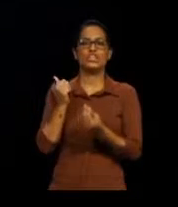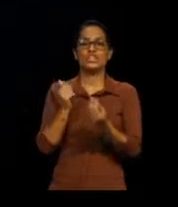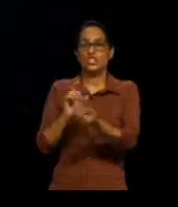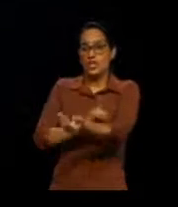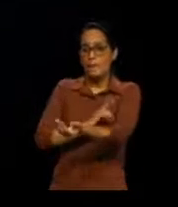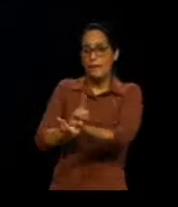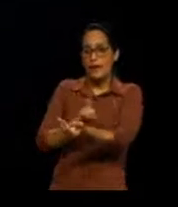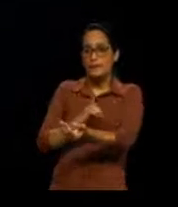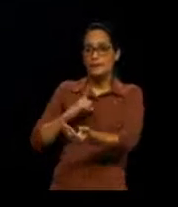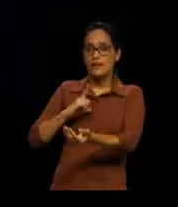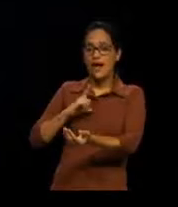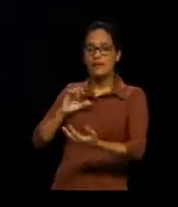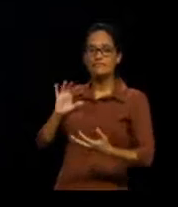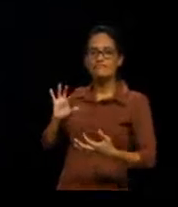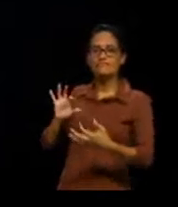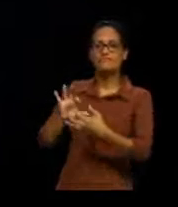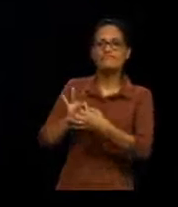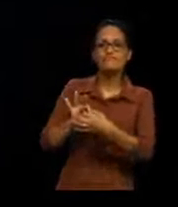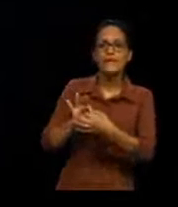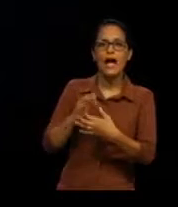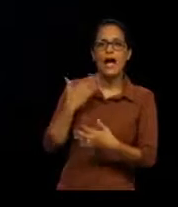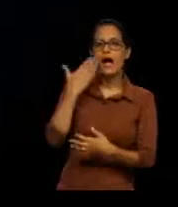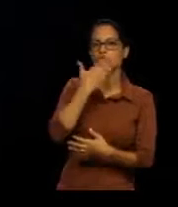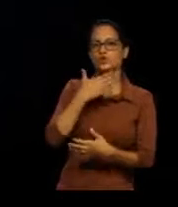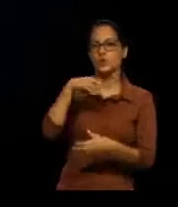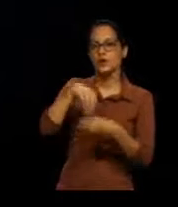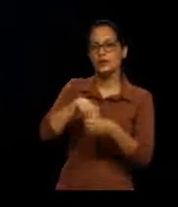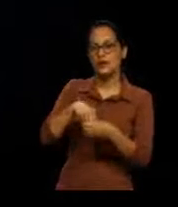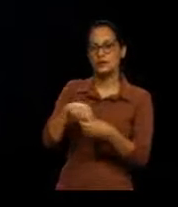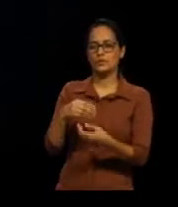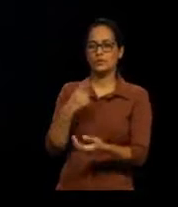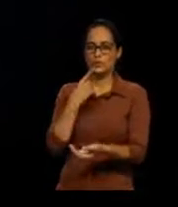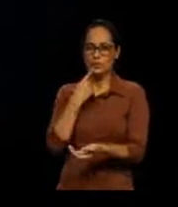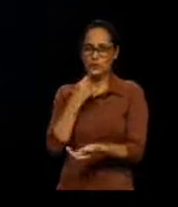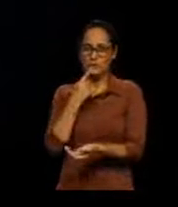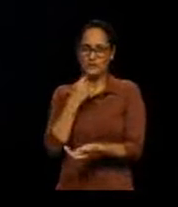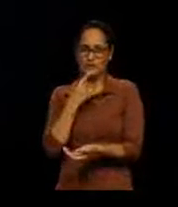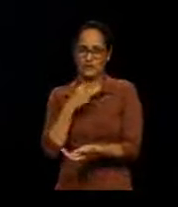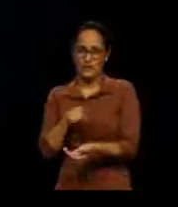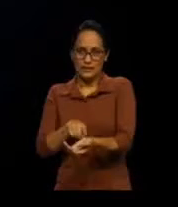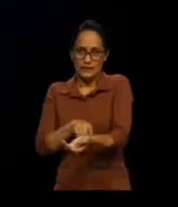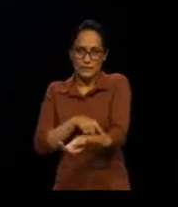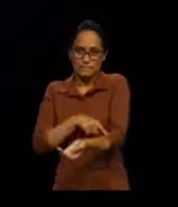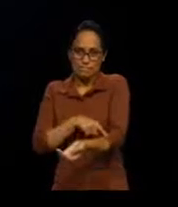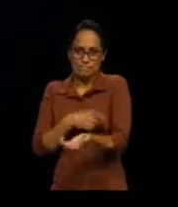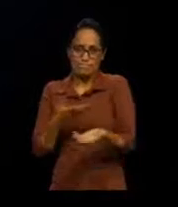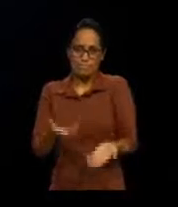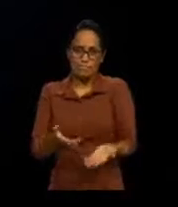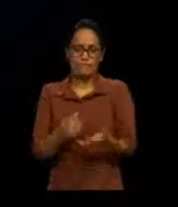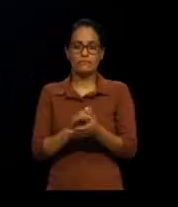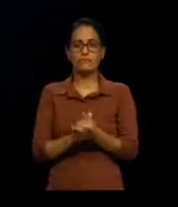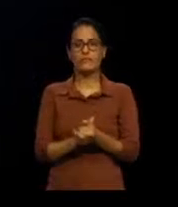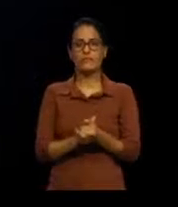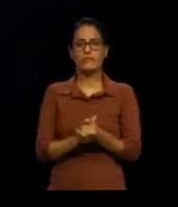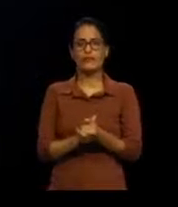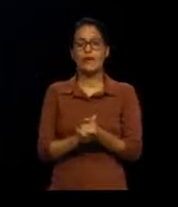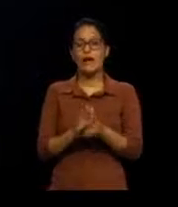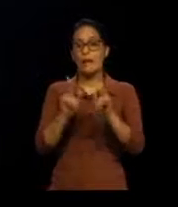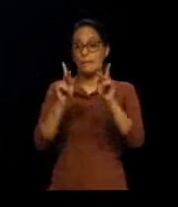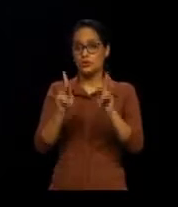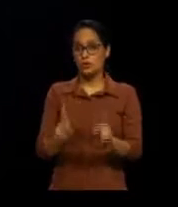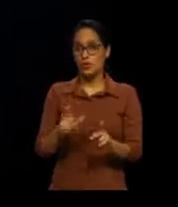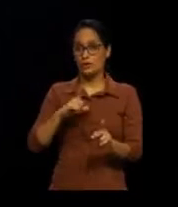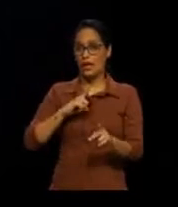sangue. Pessoas, para serem consideradas diabéticas, elas precisam de o quê? Alto